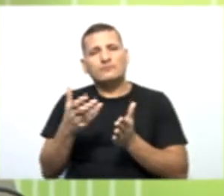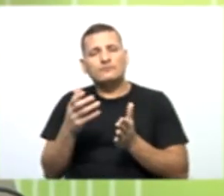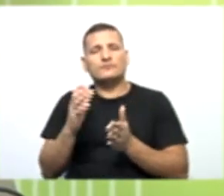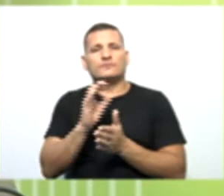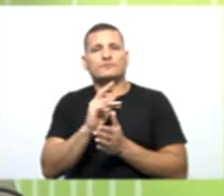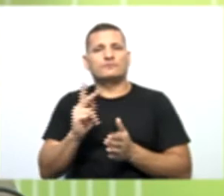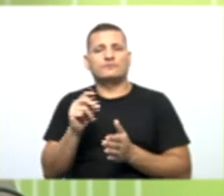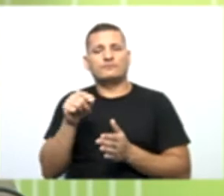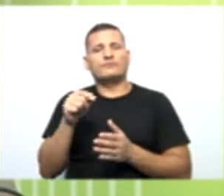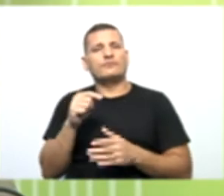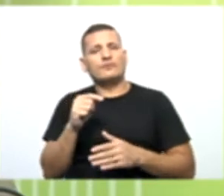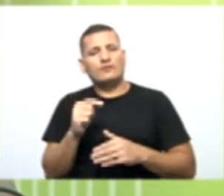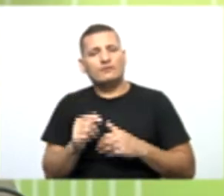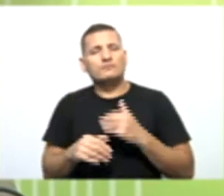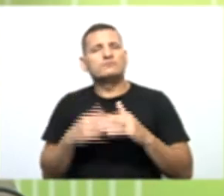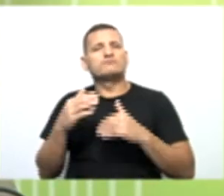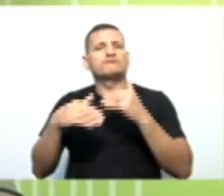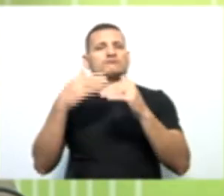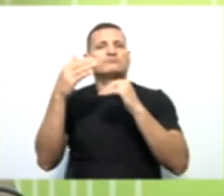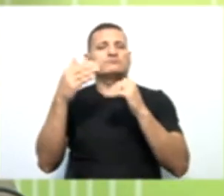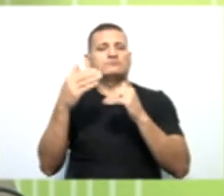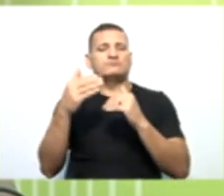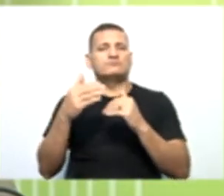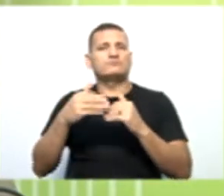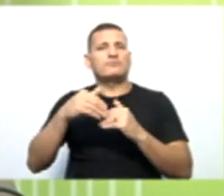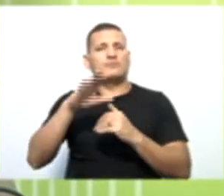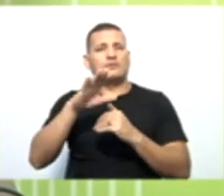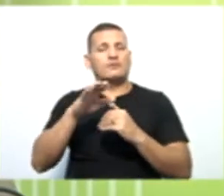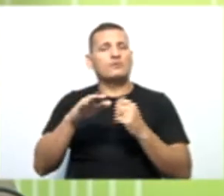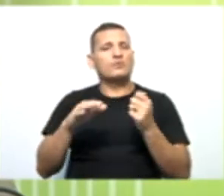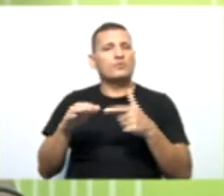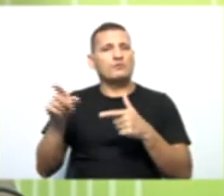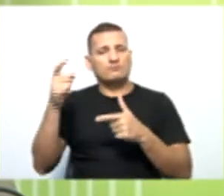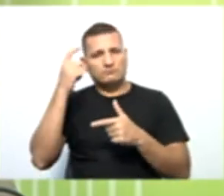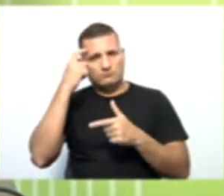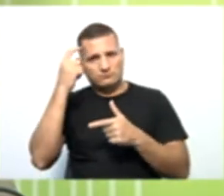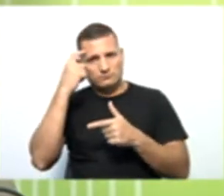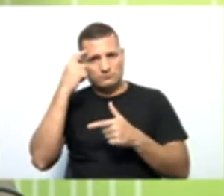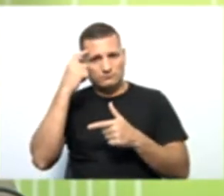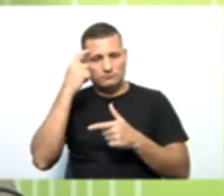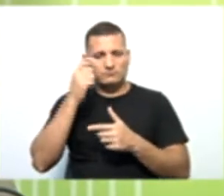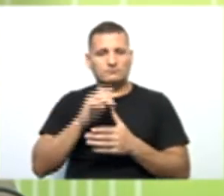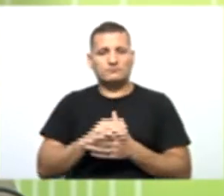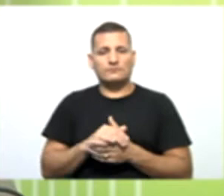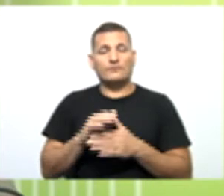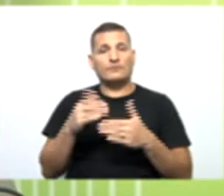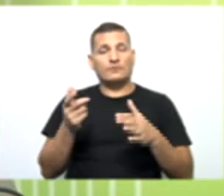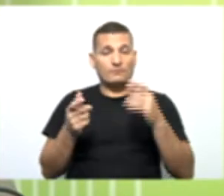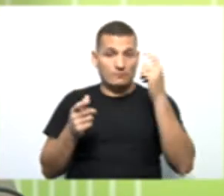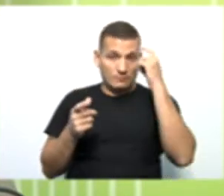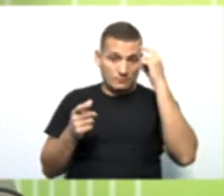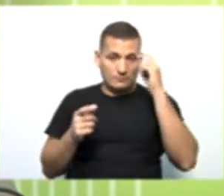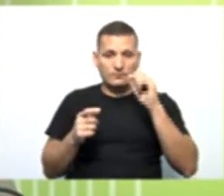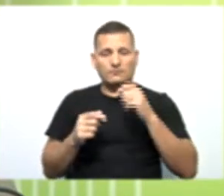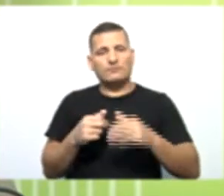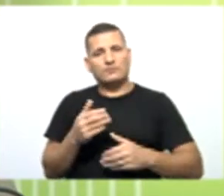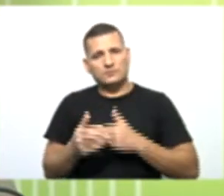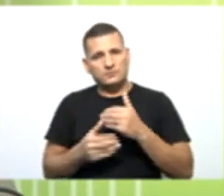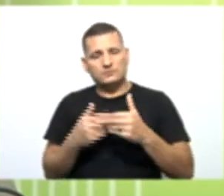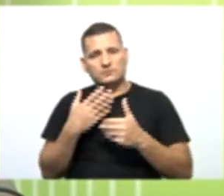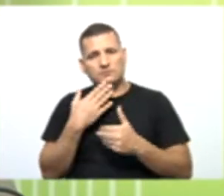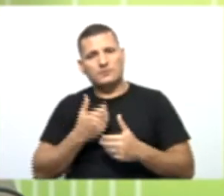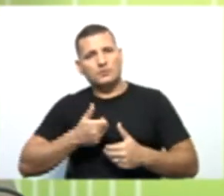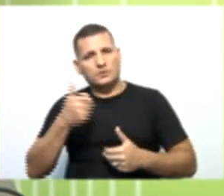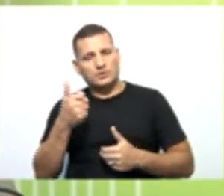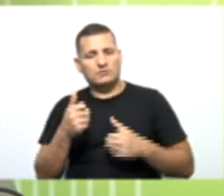cooperativa, ela seja muito além daquilo que eles entraram. Então, quando a gente pensa nesses processos de inovação e